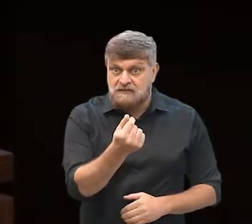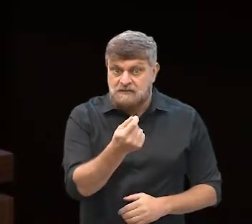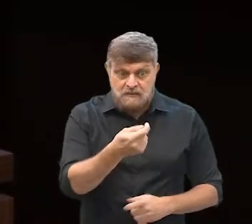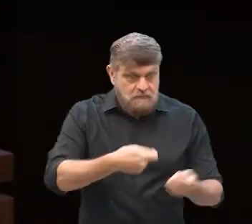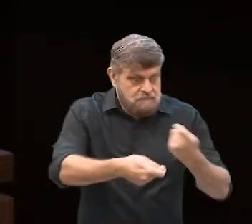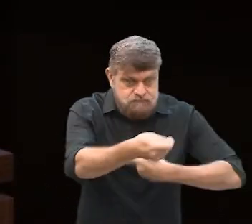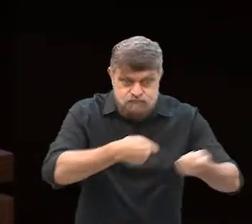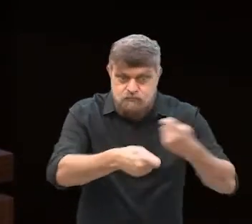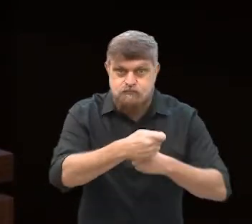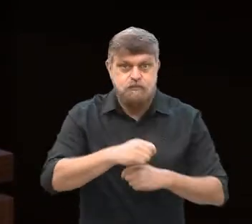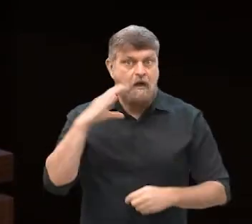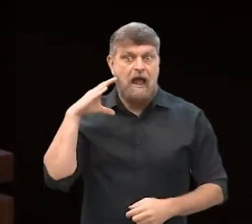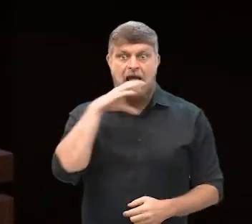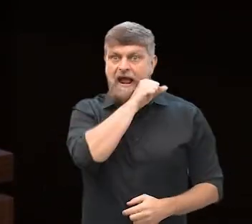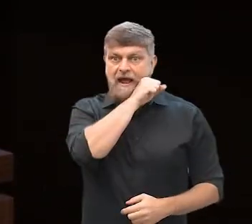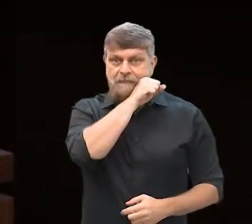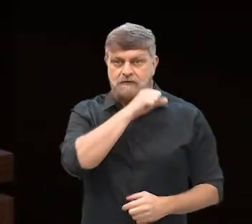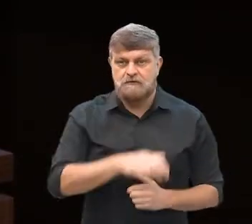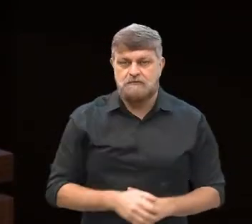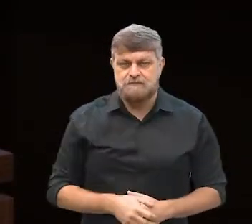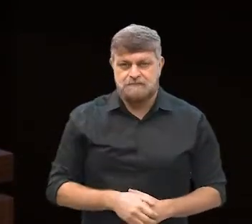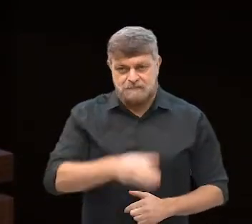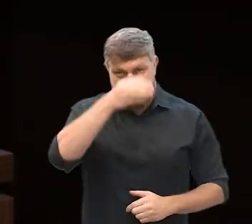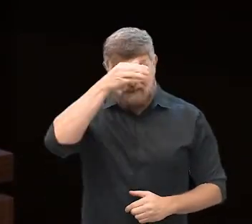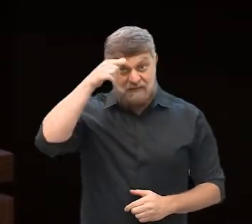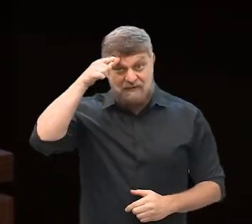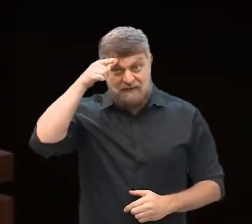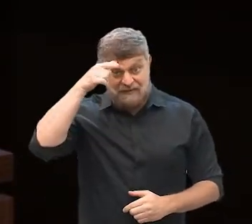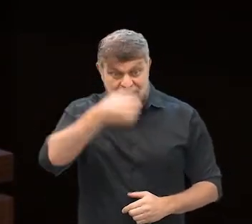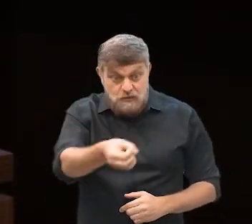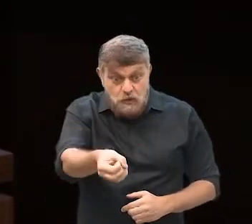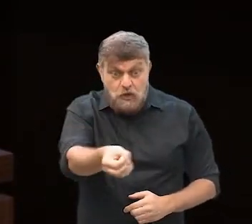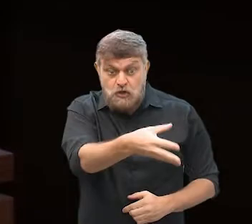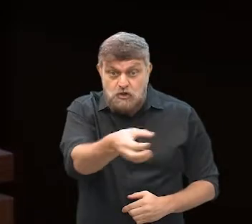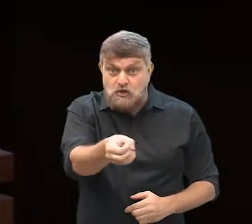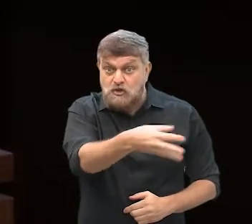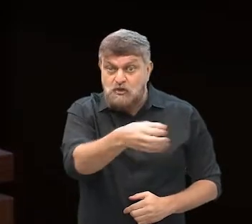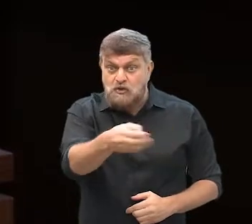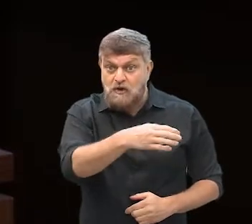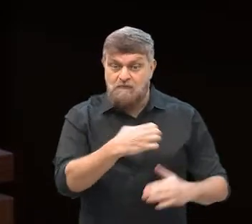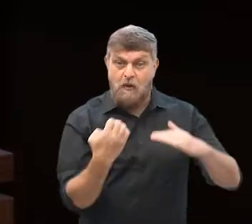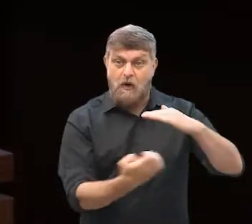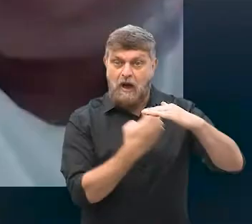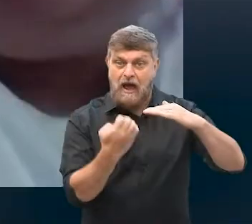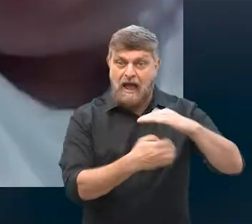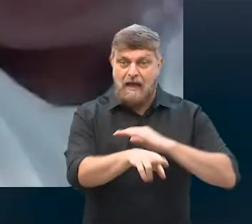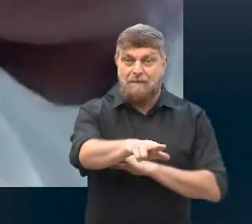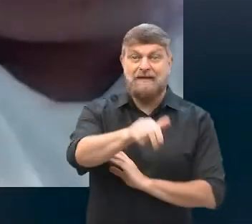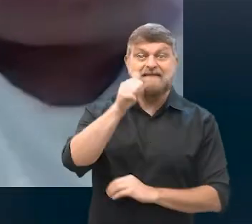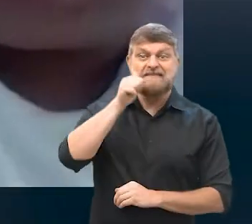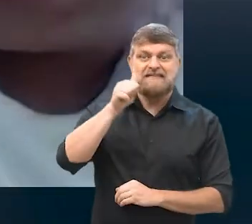rápido de nossos clientes, nossos novos clientes com as hermanas.